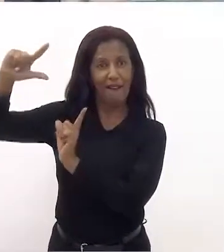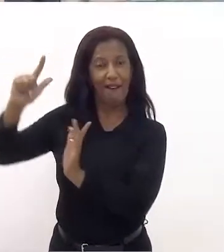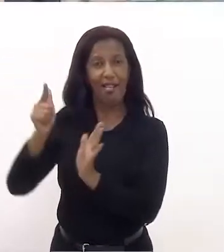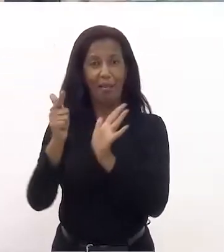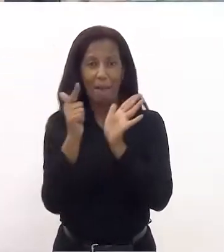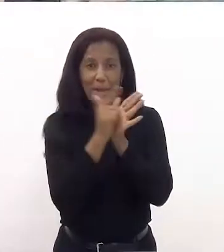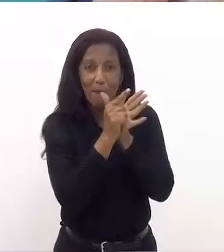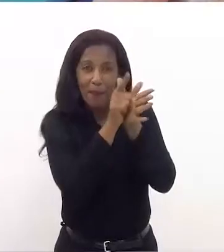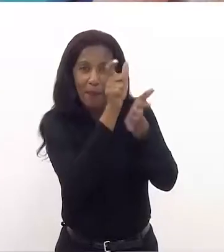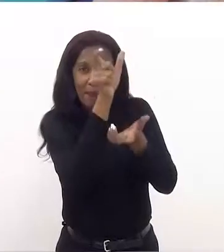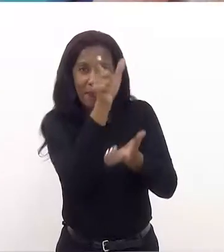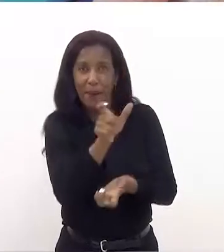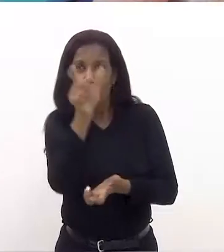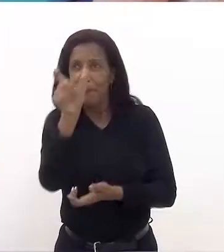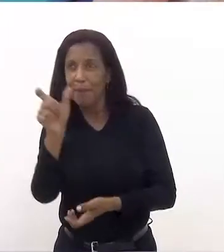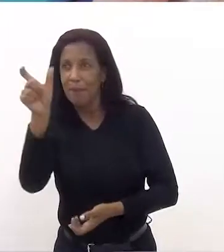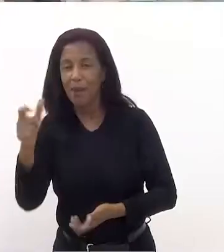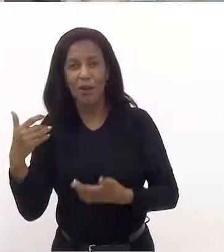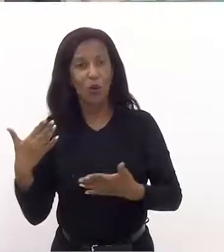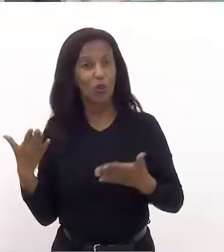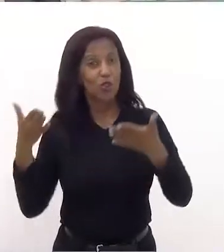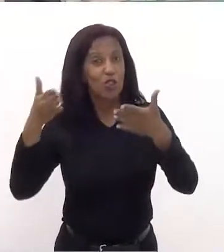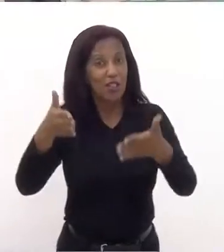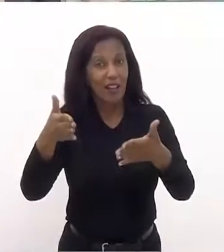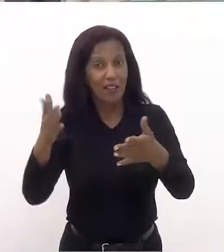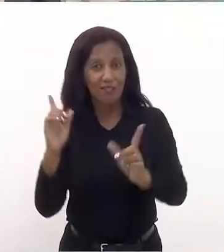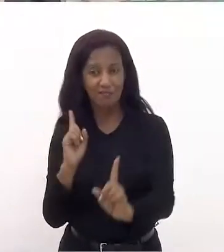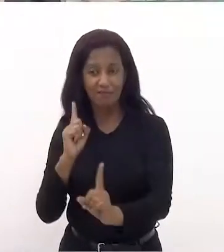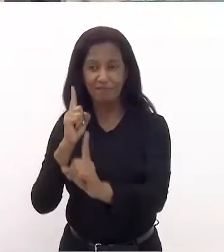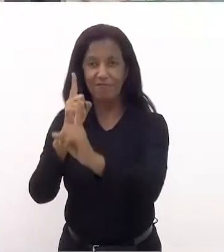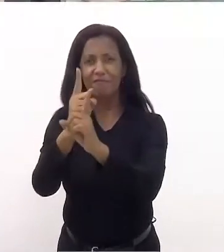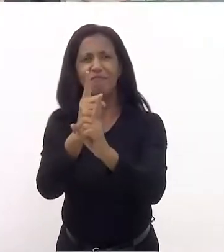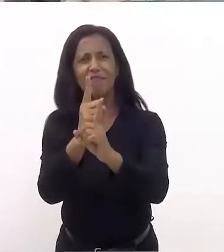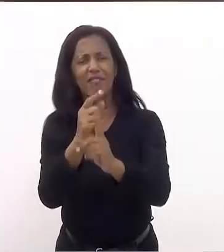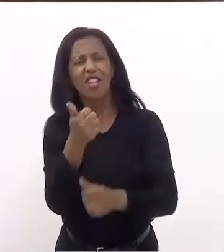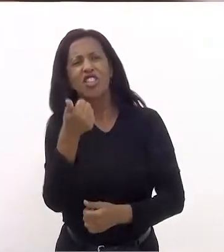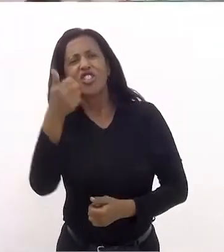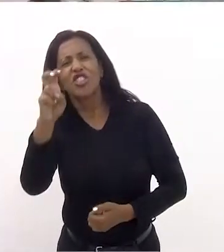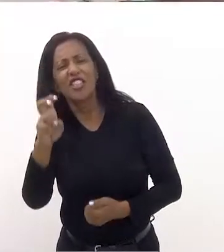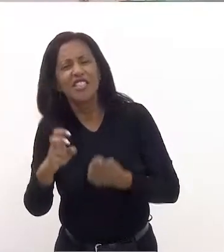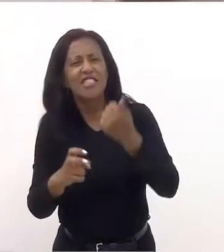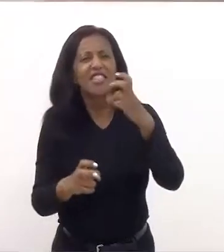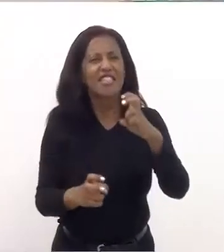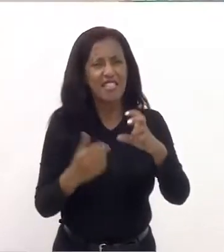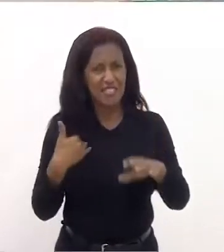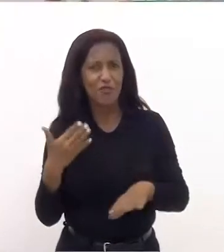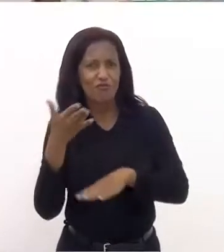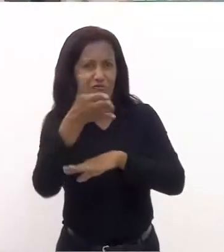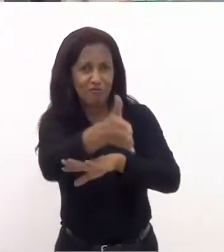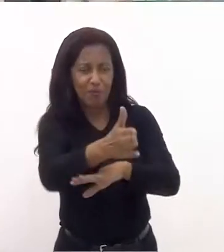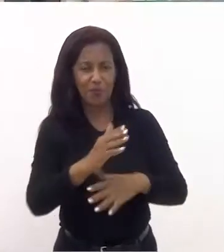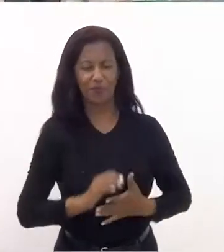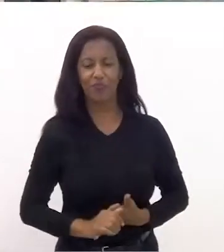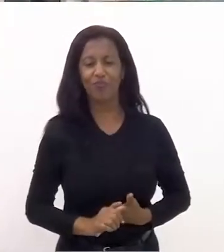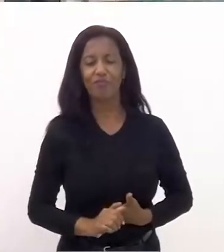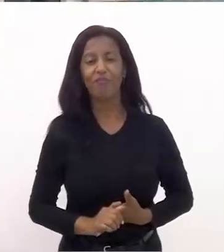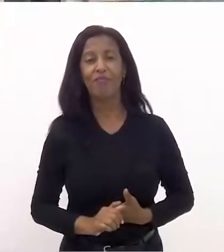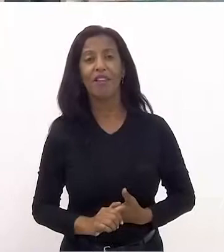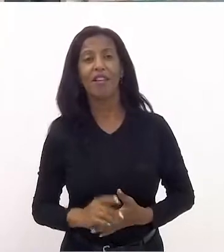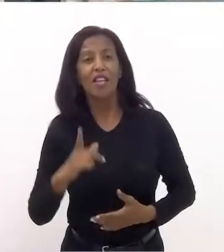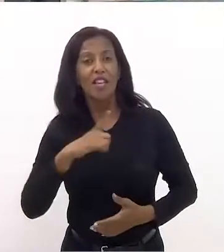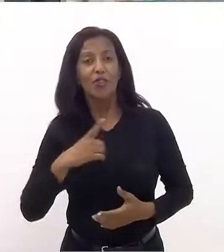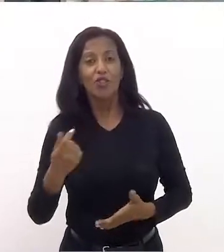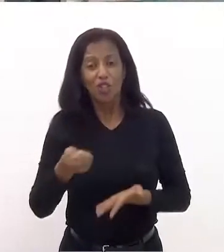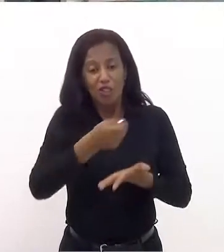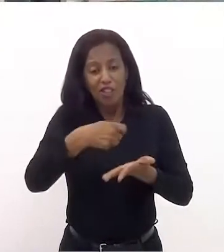parede. Quando eu chegava para encontrar com ela, eu ia de 15 em 15 dias por aí.